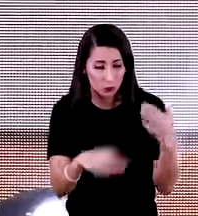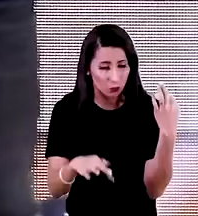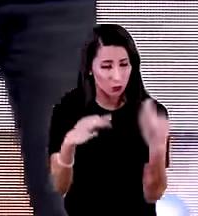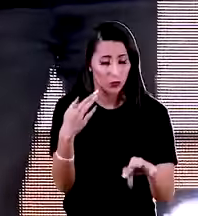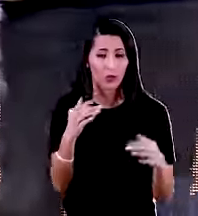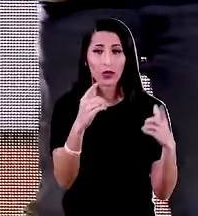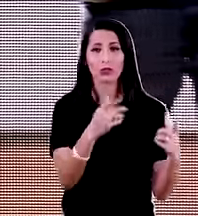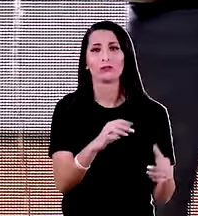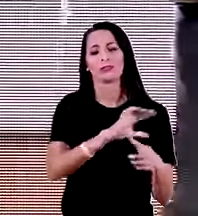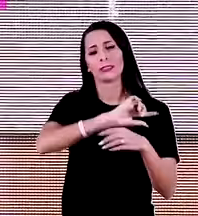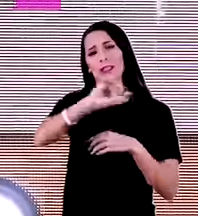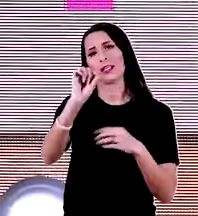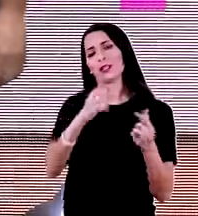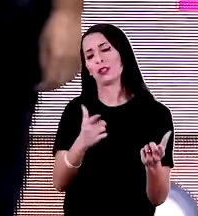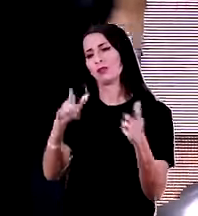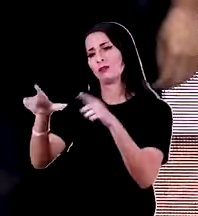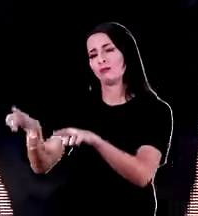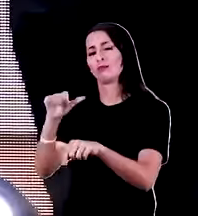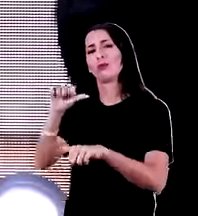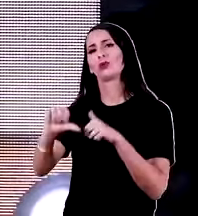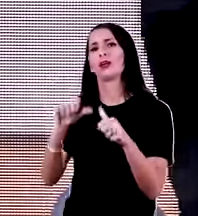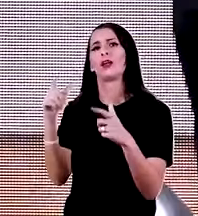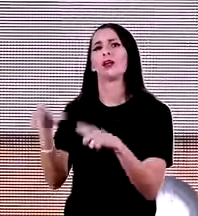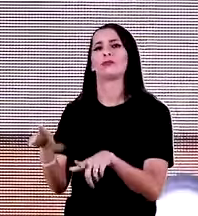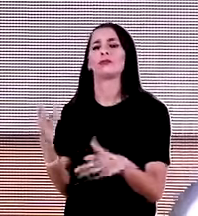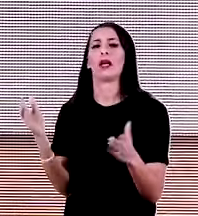Eu quero que você feche seus olhos aí onde você está.